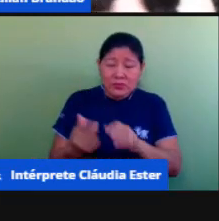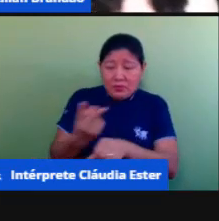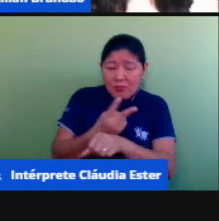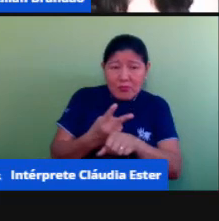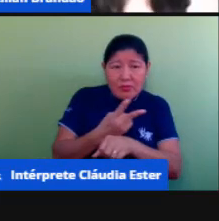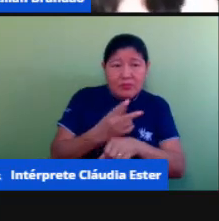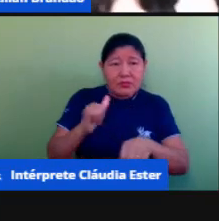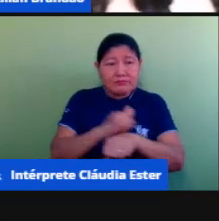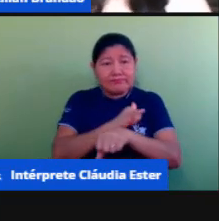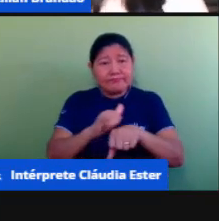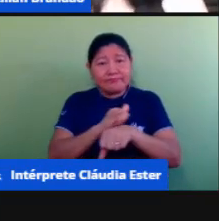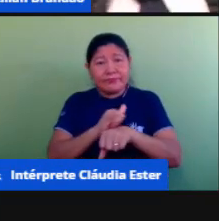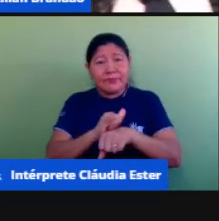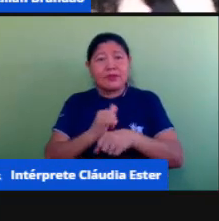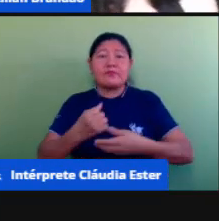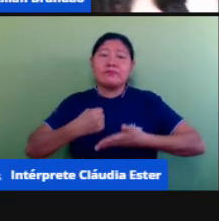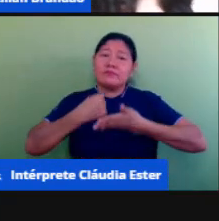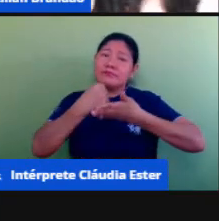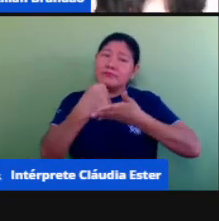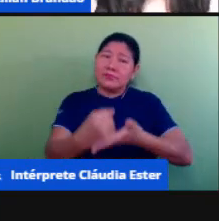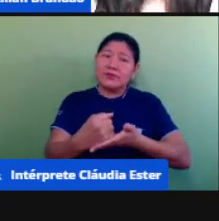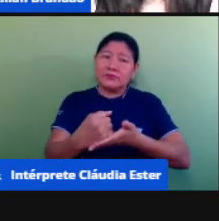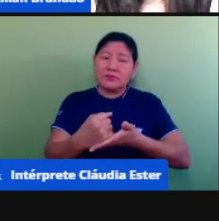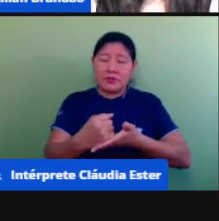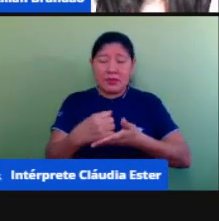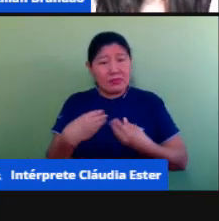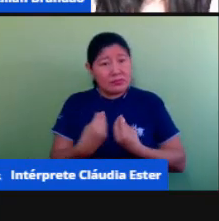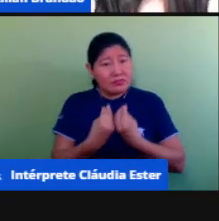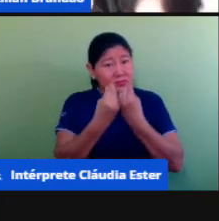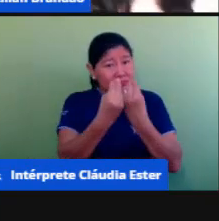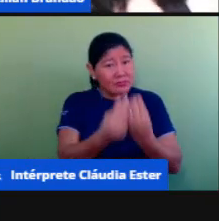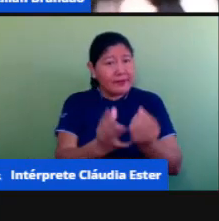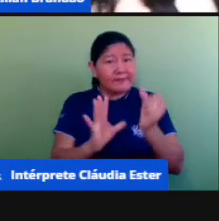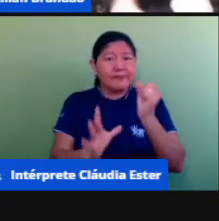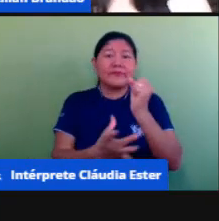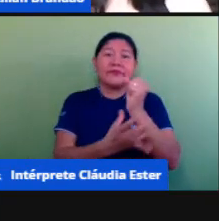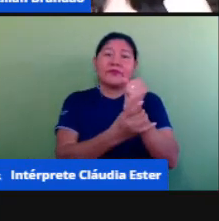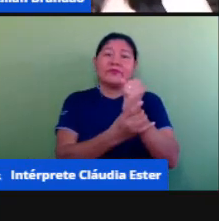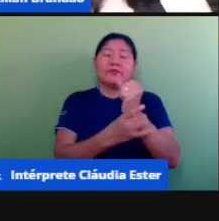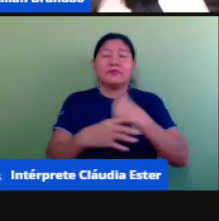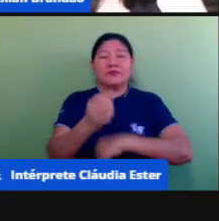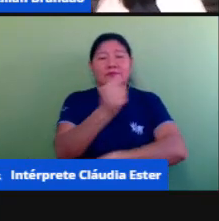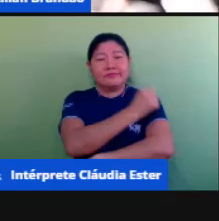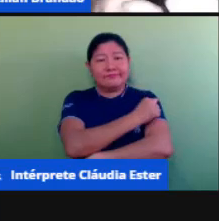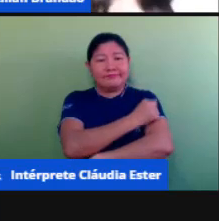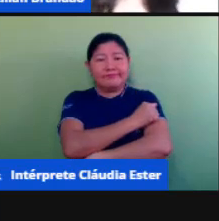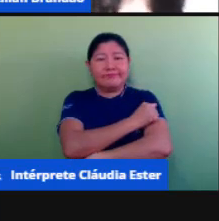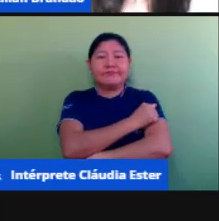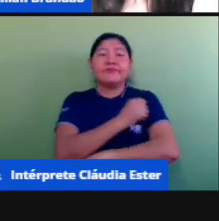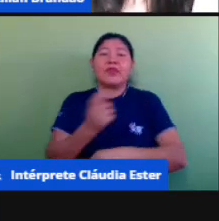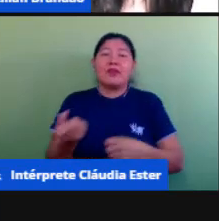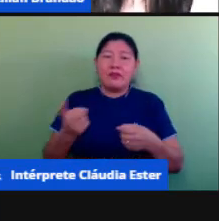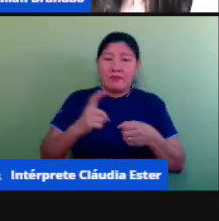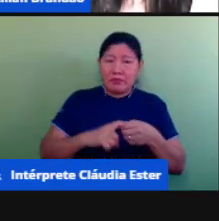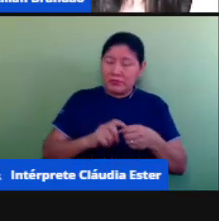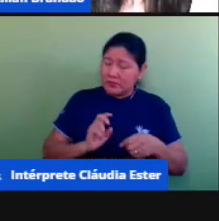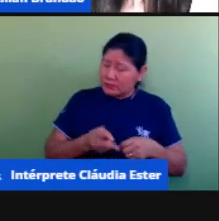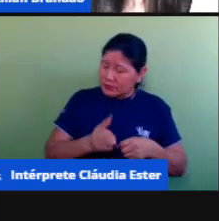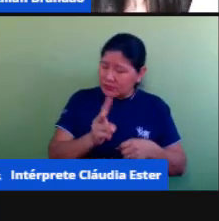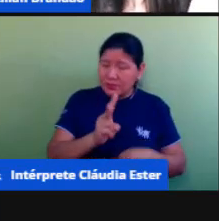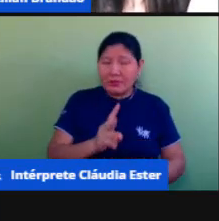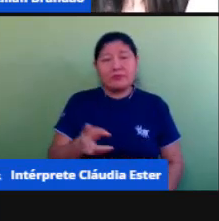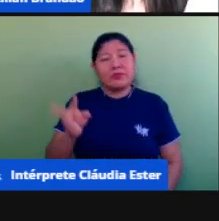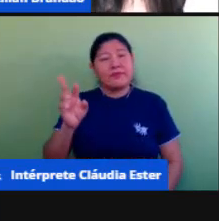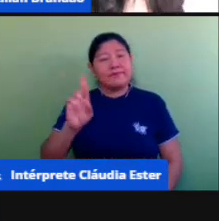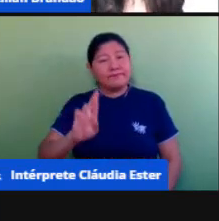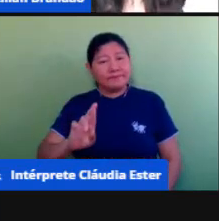aprendizagem do aluno, o direito a recuperar um conhecimento que não foi consolidado, tá? Através da recuperação paralela